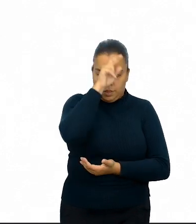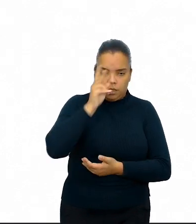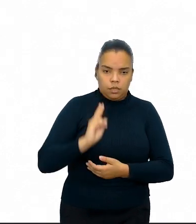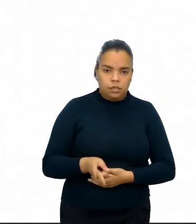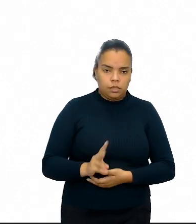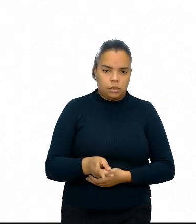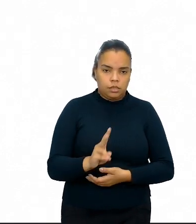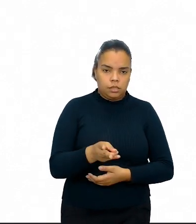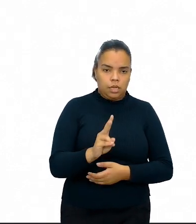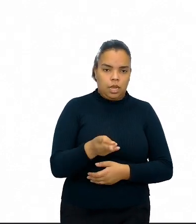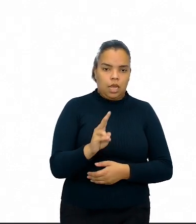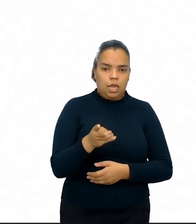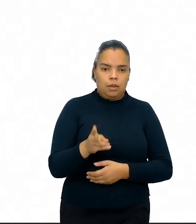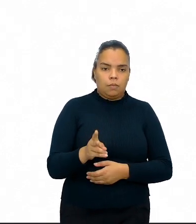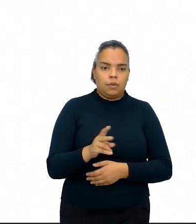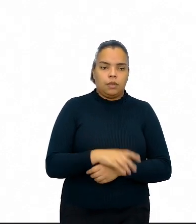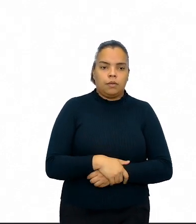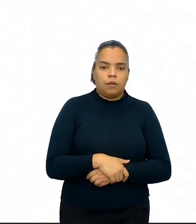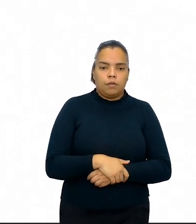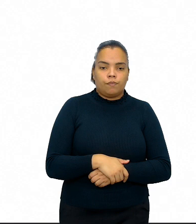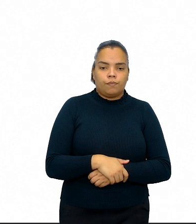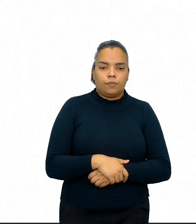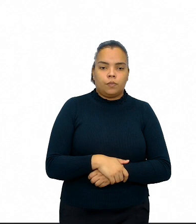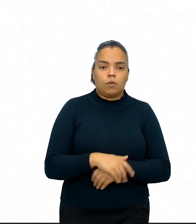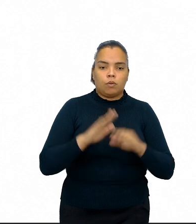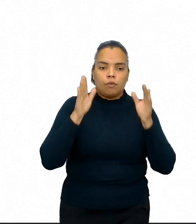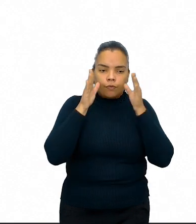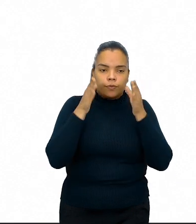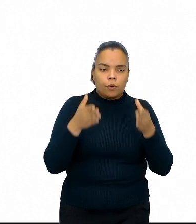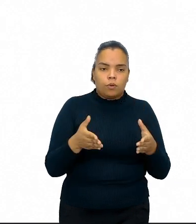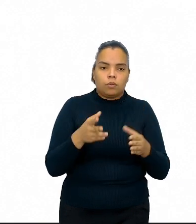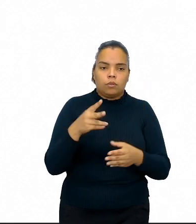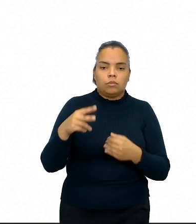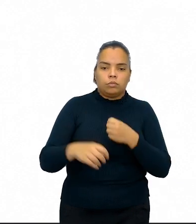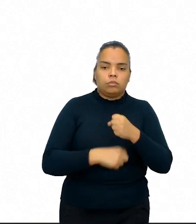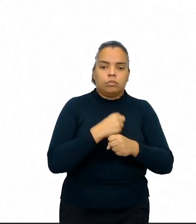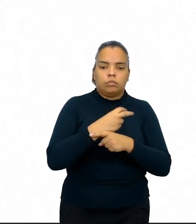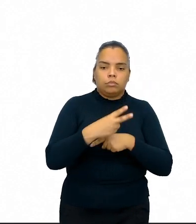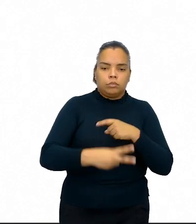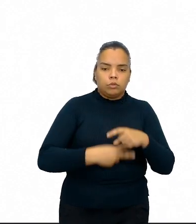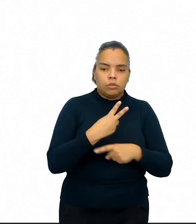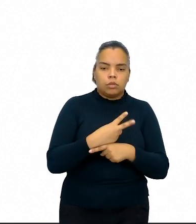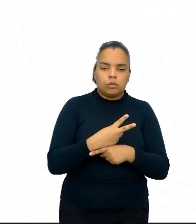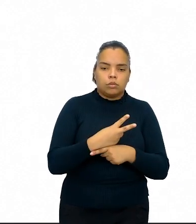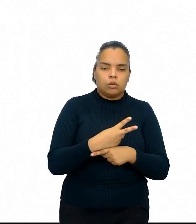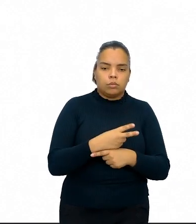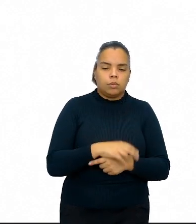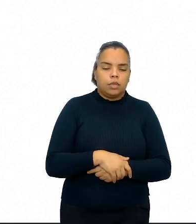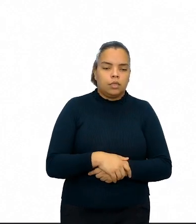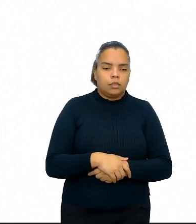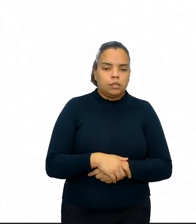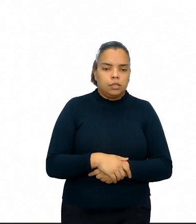1, né, voltado ao segundo bimestre, e analisem as atividades propostas na SA2,